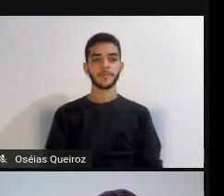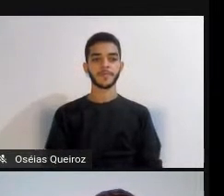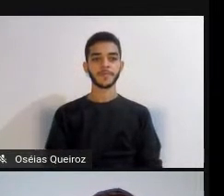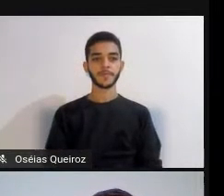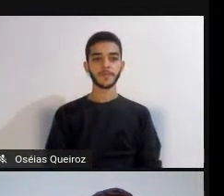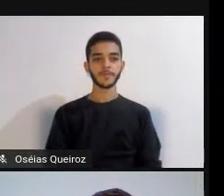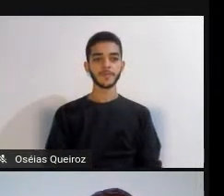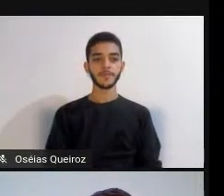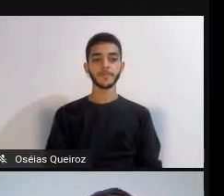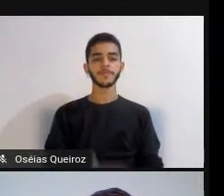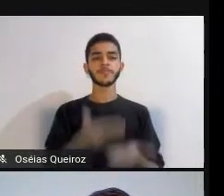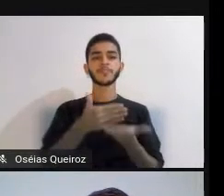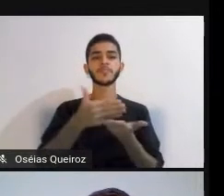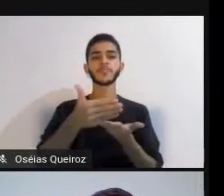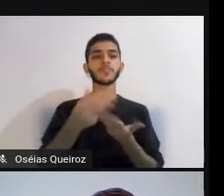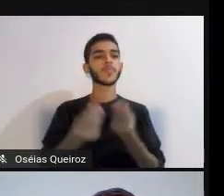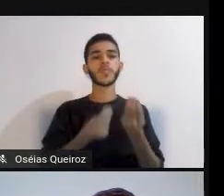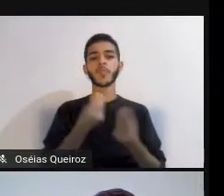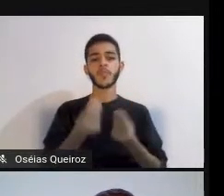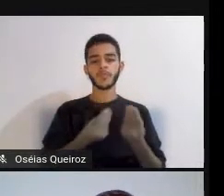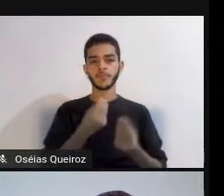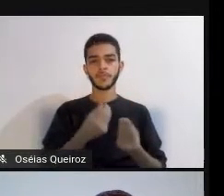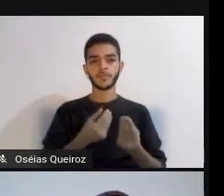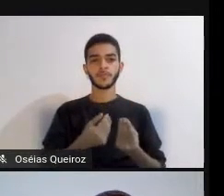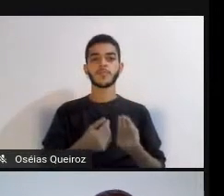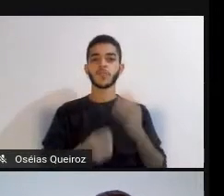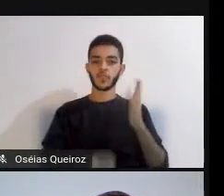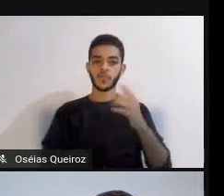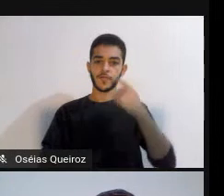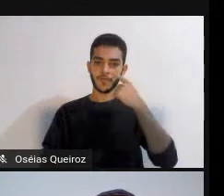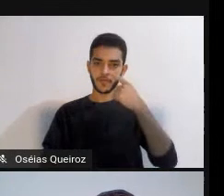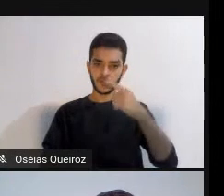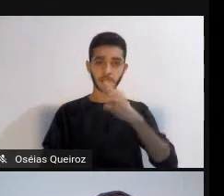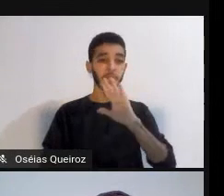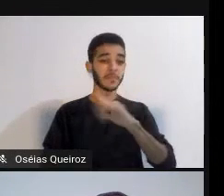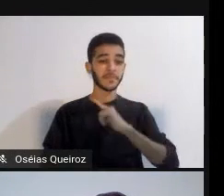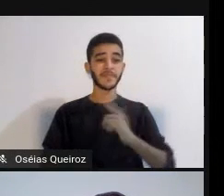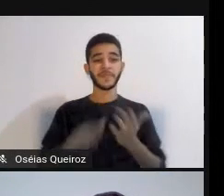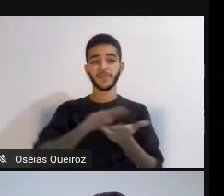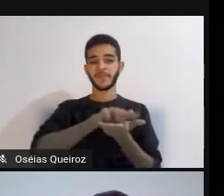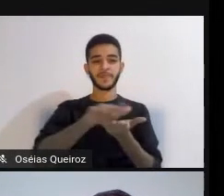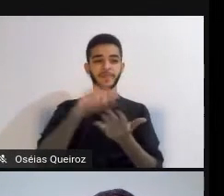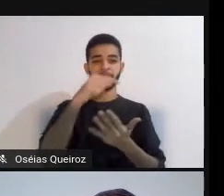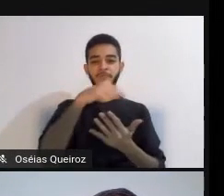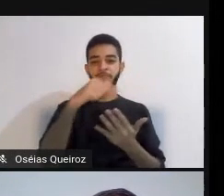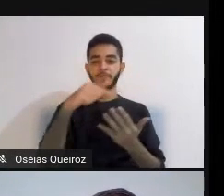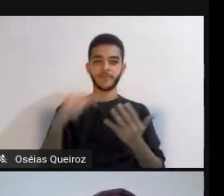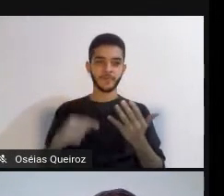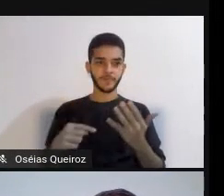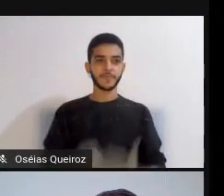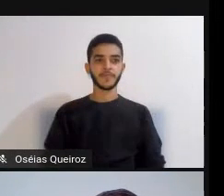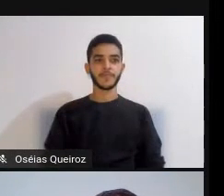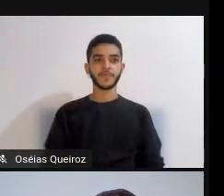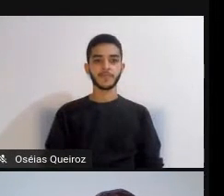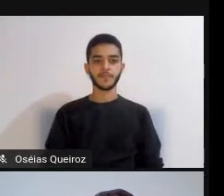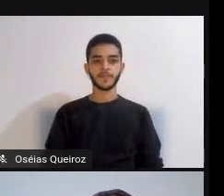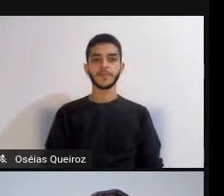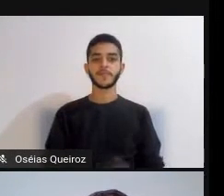Então, quanto à origem do microplástico, nós já vimos algumas, mas existem diversas, né? Quanto esse